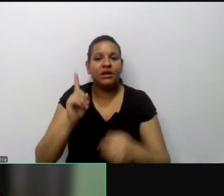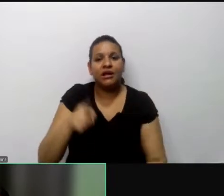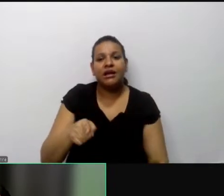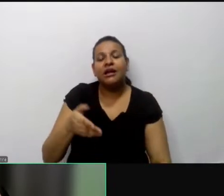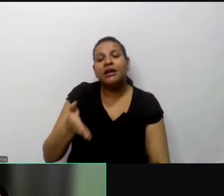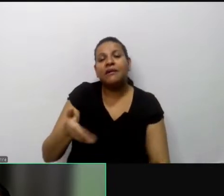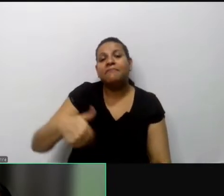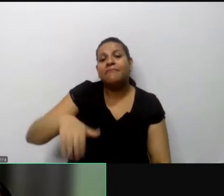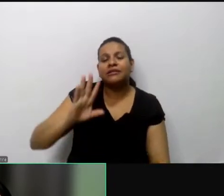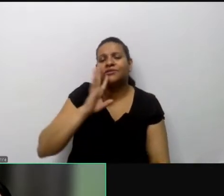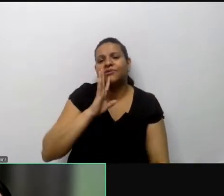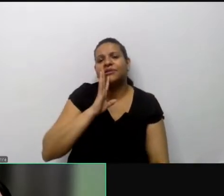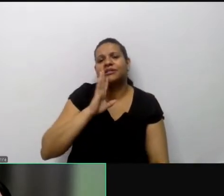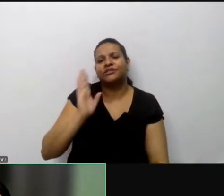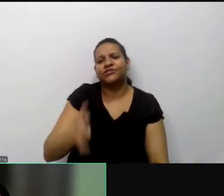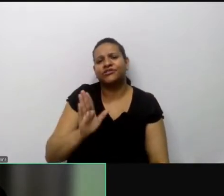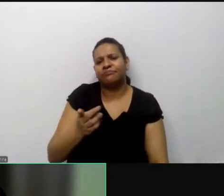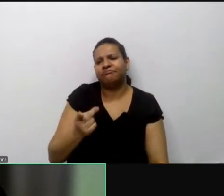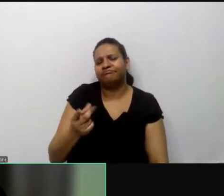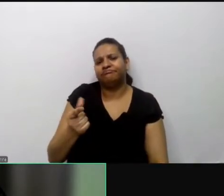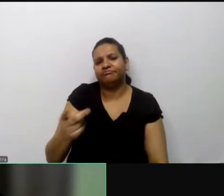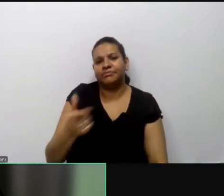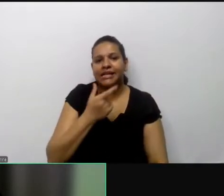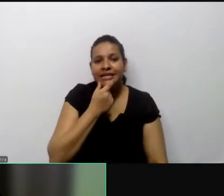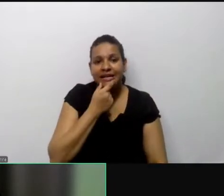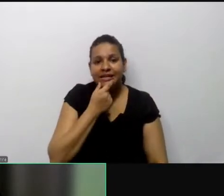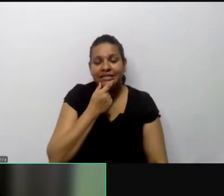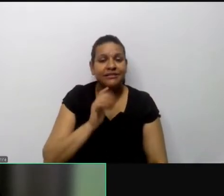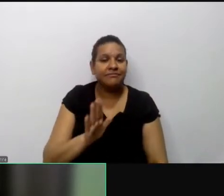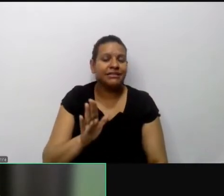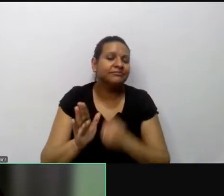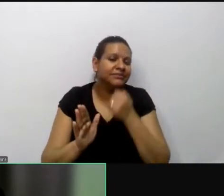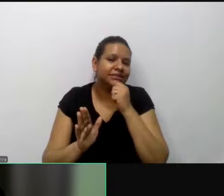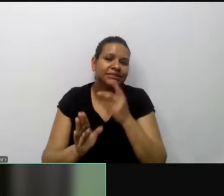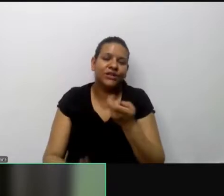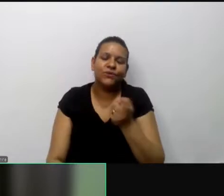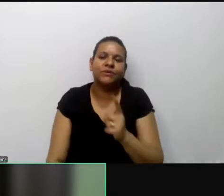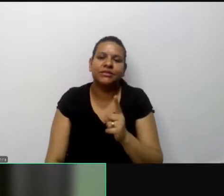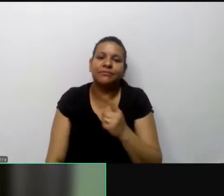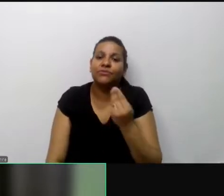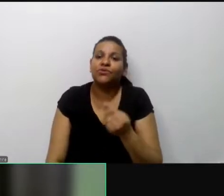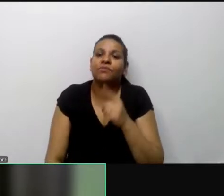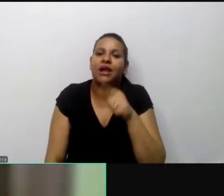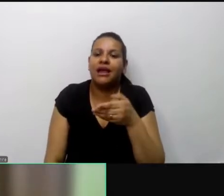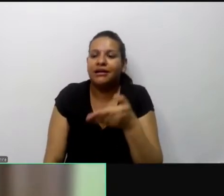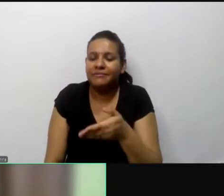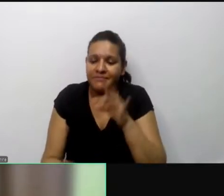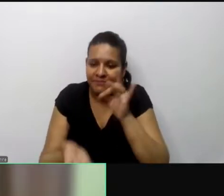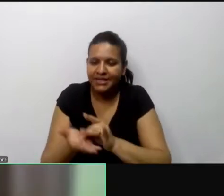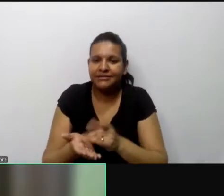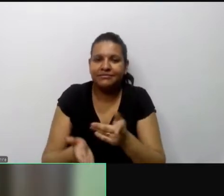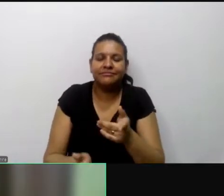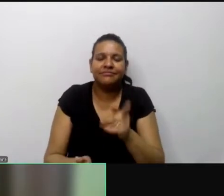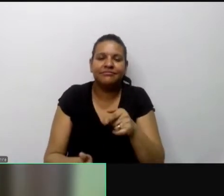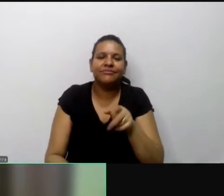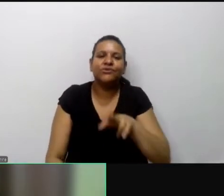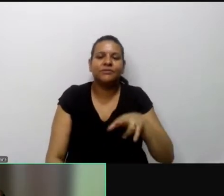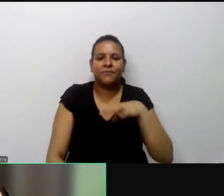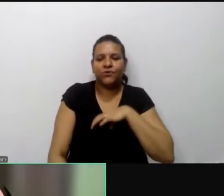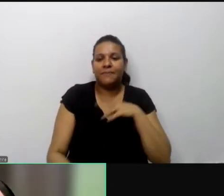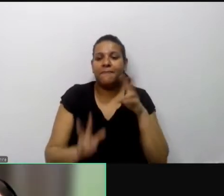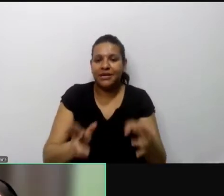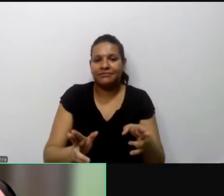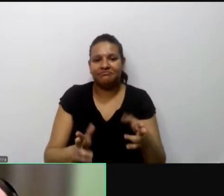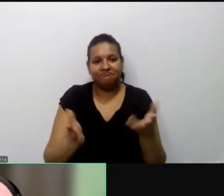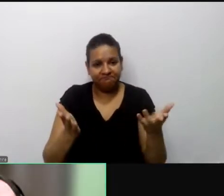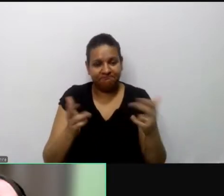Na verdade, eles já conhecem um monte de coisa em língua inglesa, mas eles nem não reconhecem como tal. Para eles faz parte do vocabulário que eles usam em português, né?